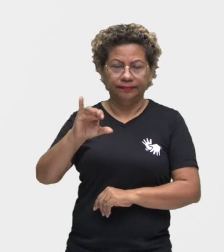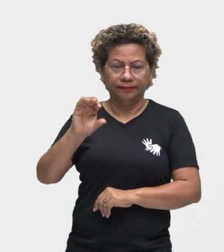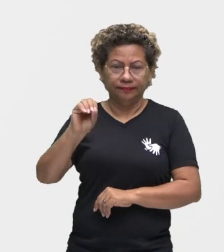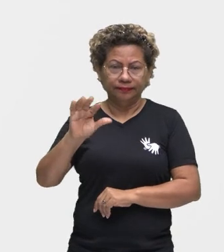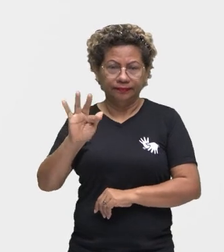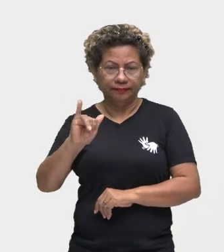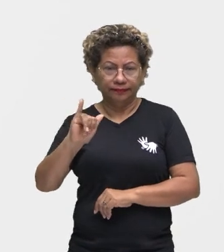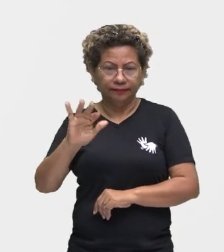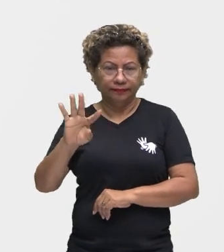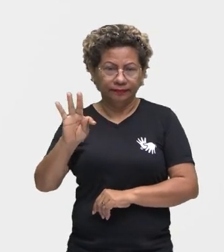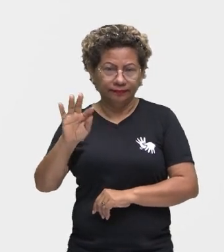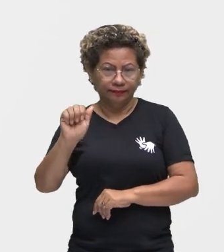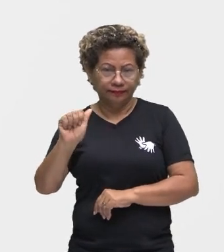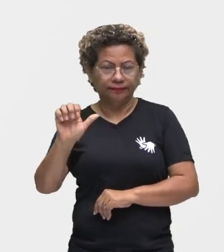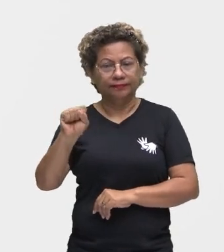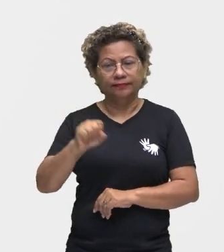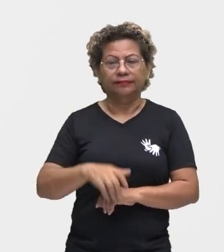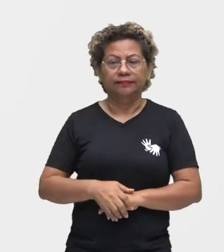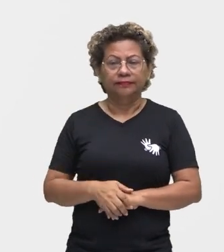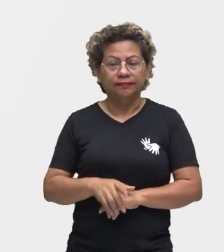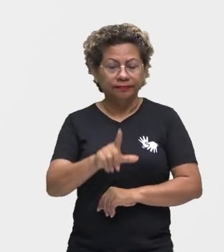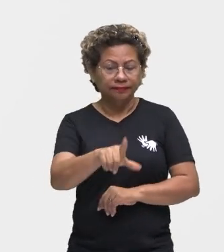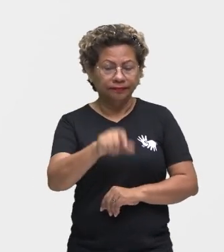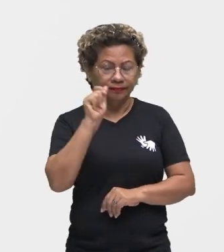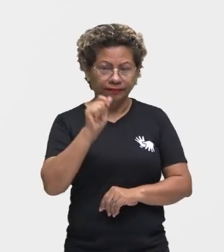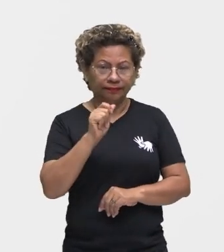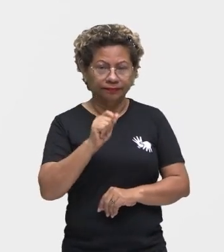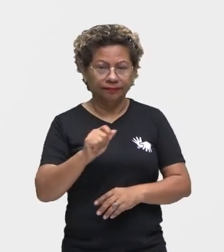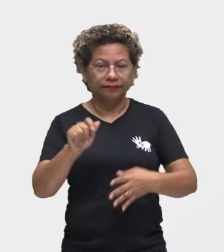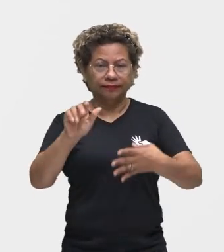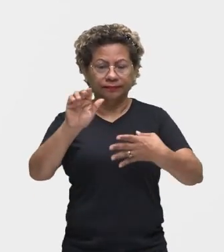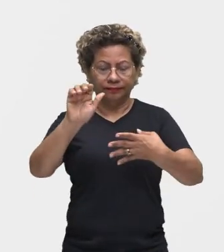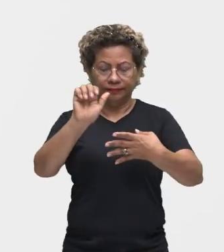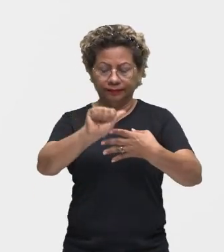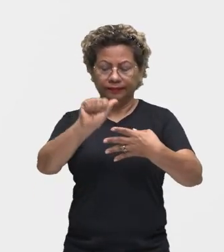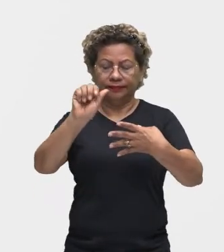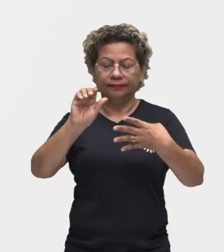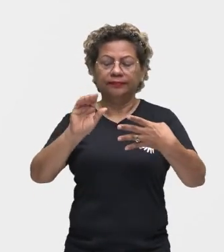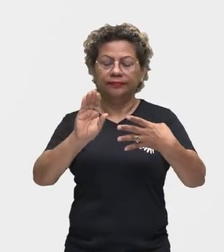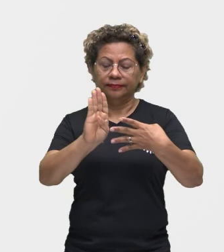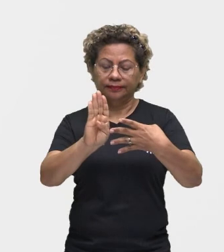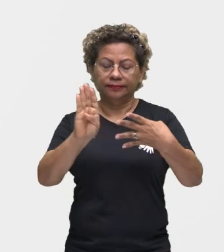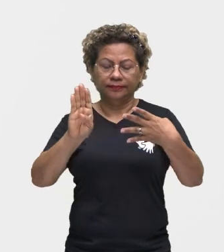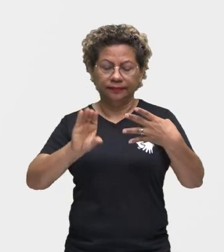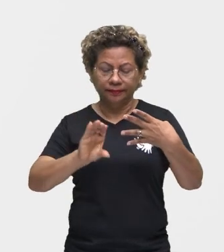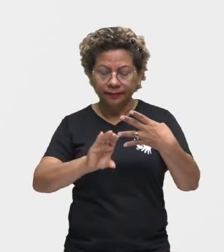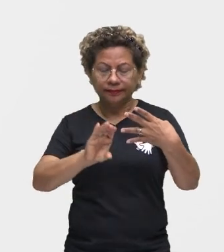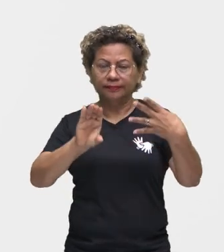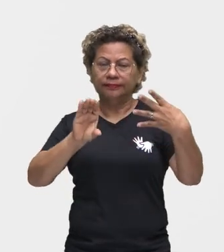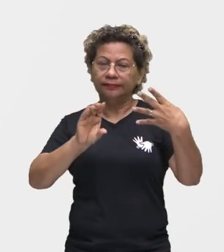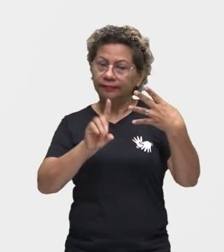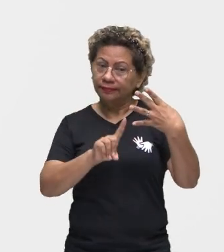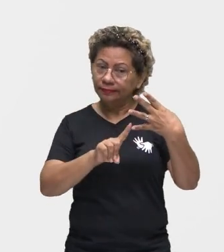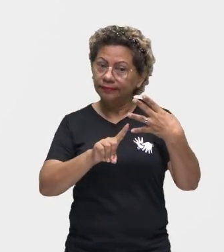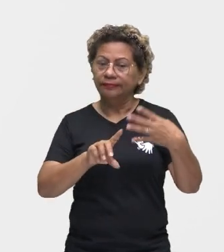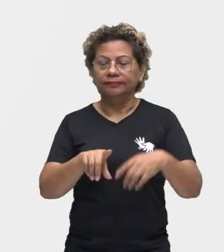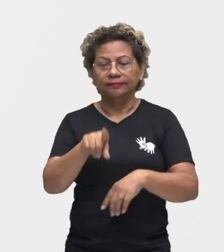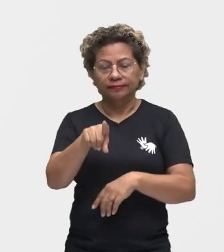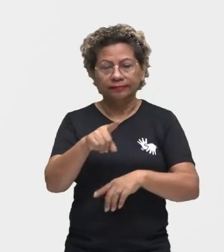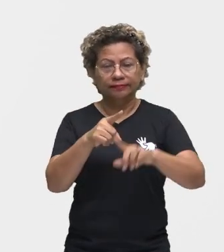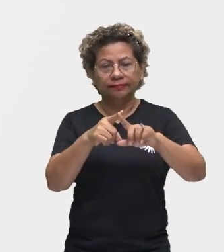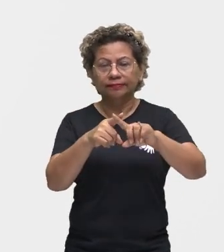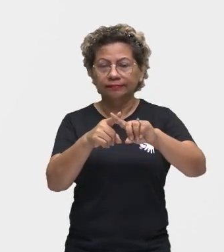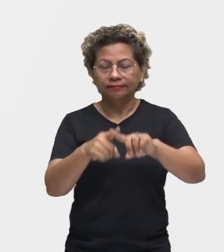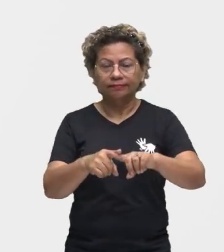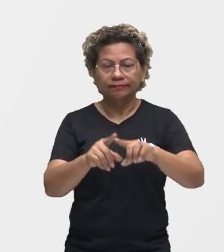A, cauloide. Alternativa B, rizoide. Alternativa C, filóide. Alternativa D,